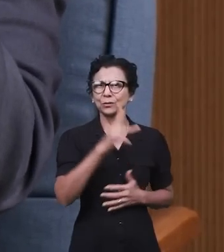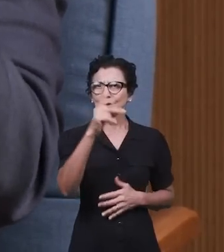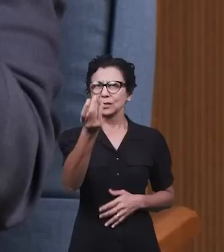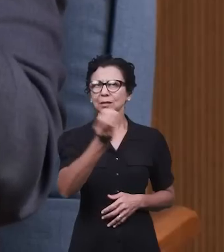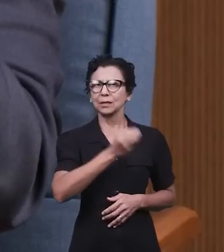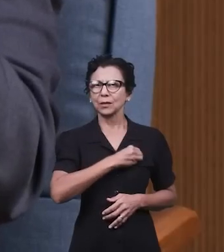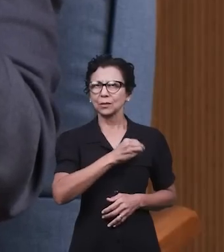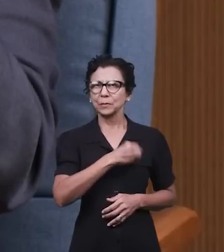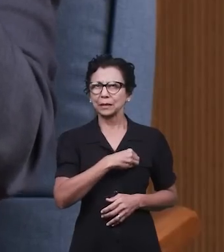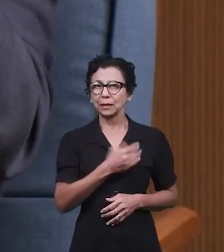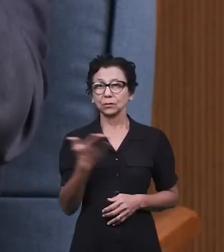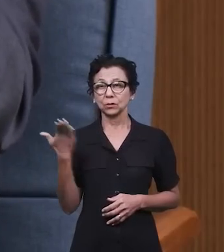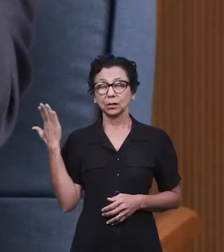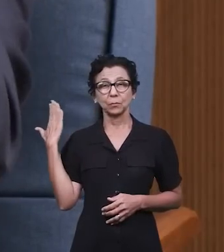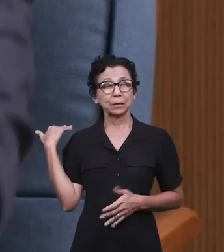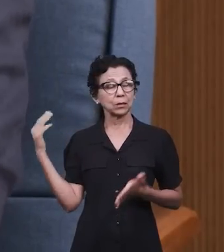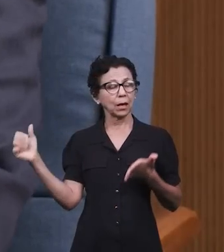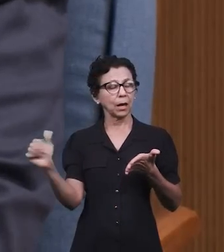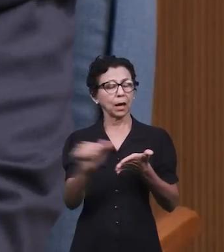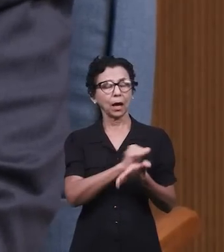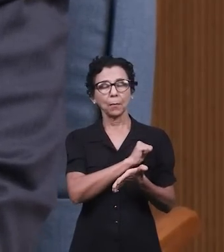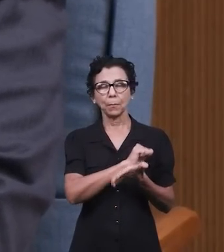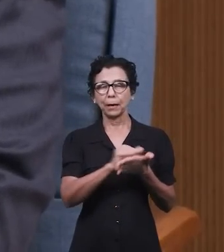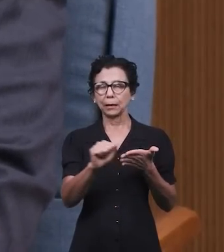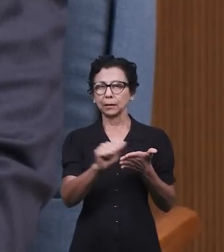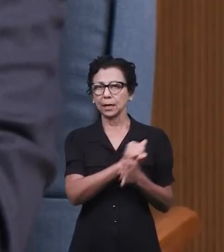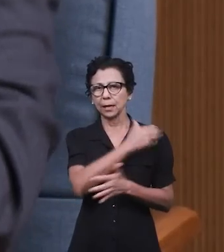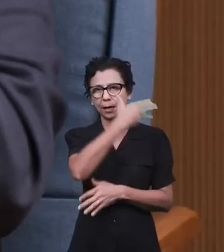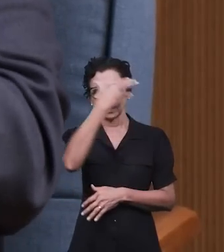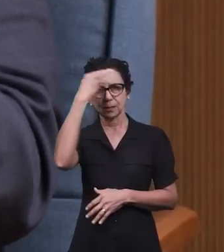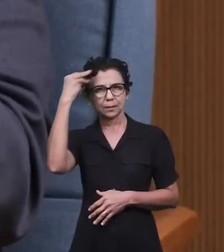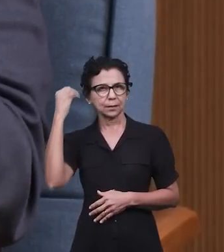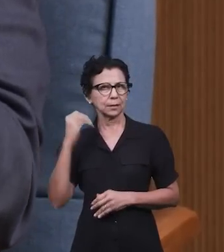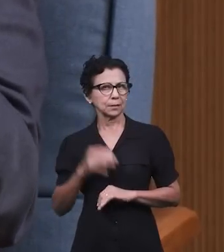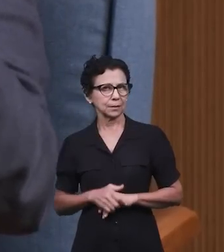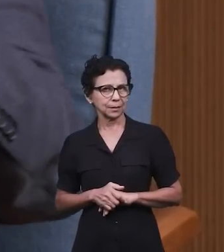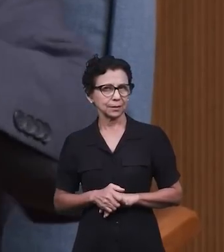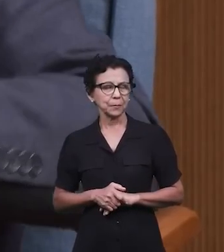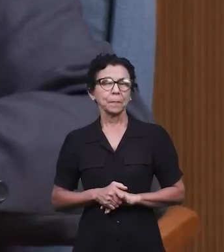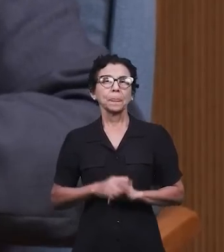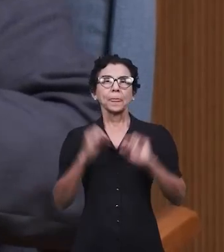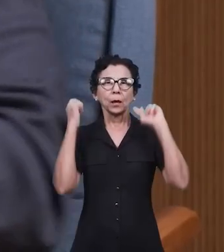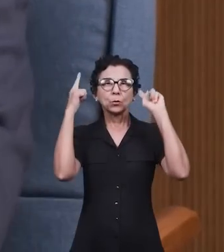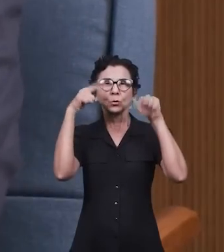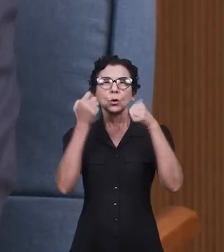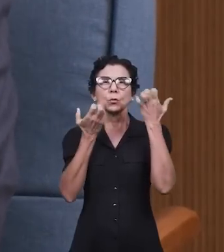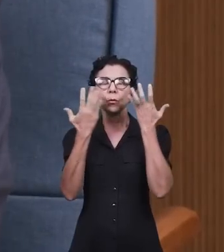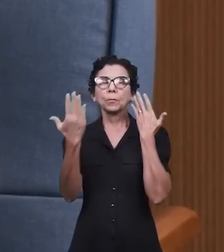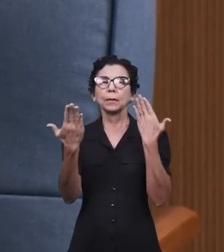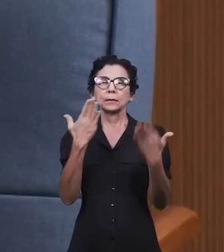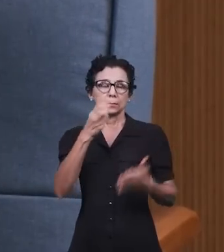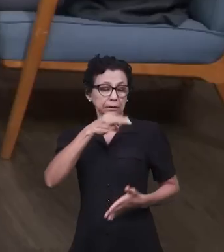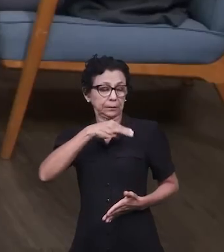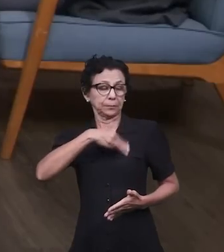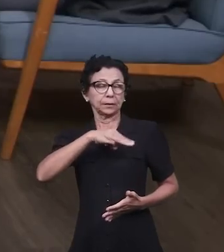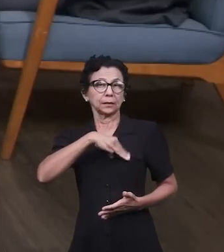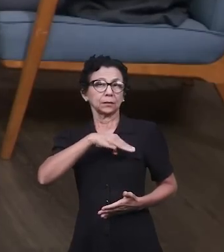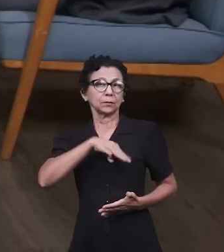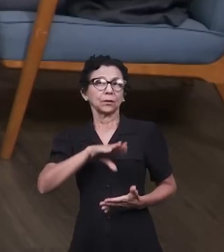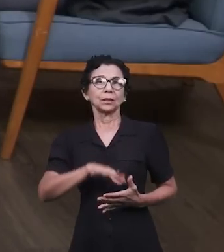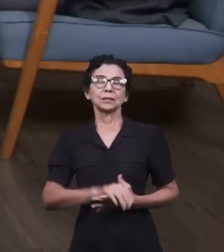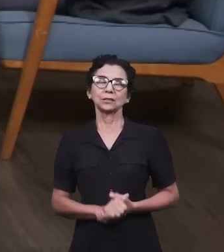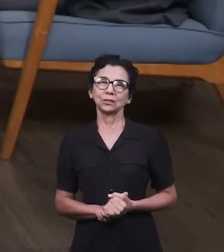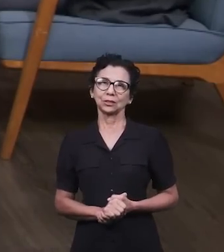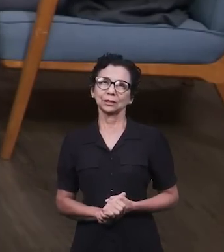teus pecados não me lembrarei mais. Glória a Deus. É o fogo da misericórdia, é o fogo, como o Adriano mencionou há